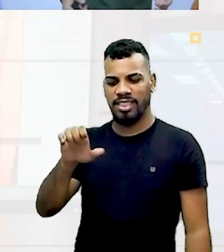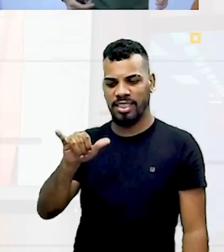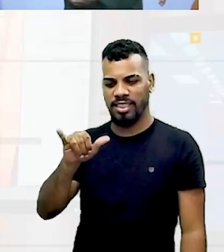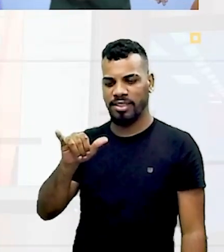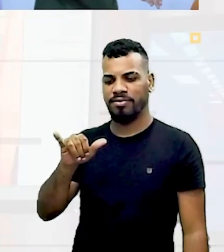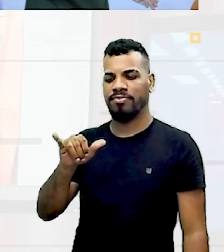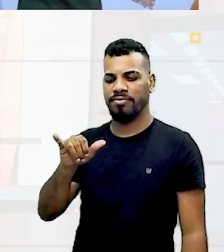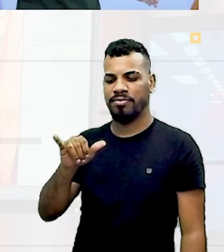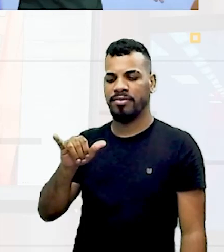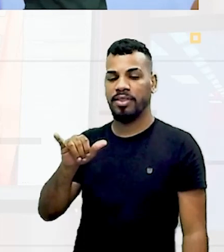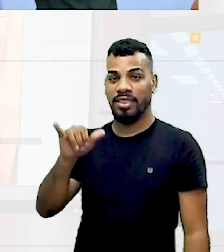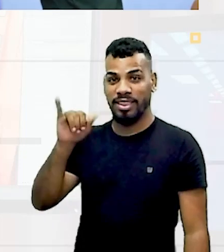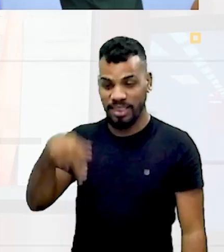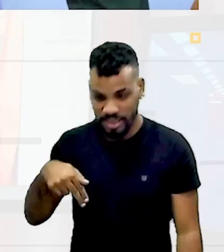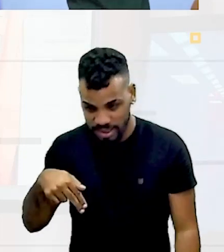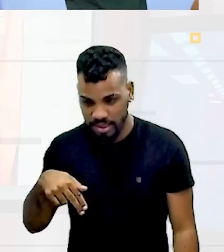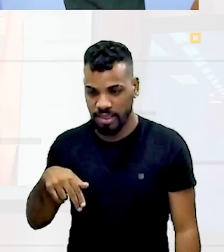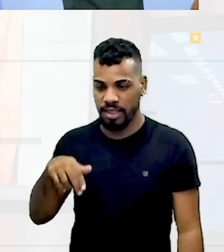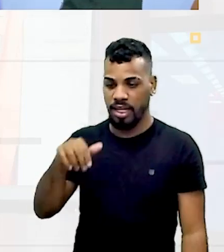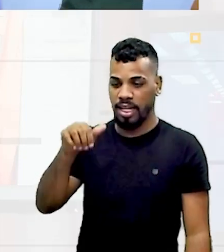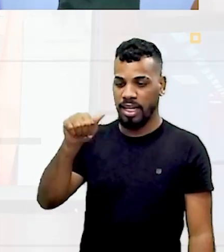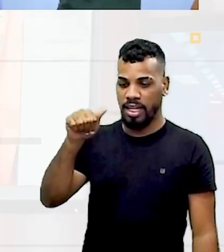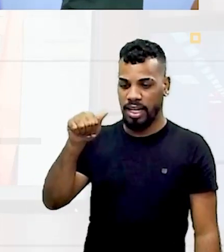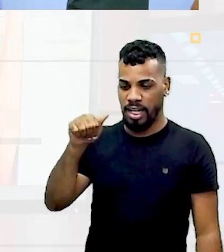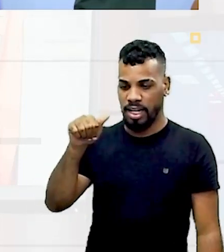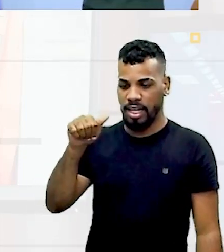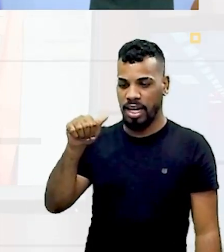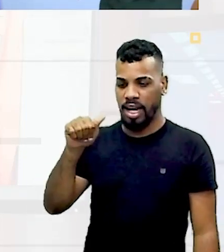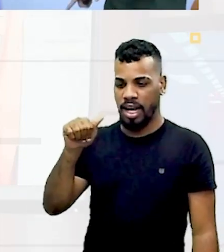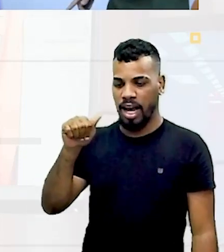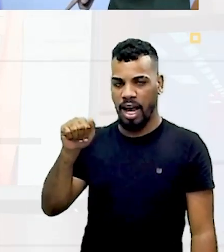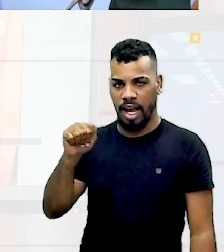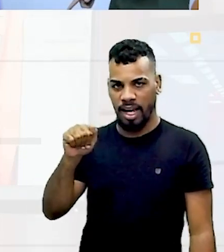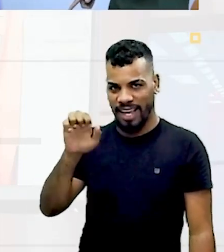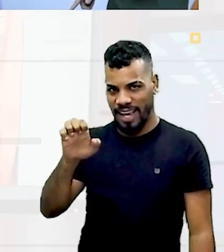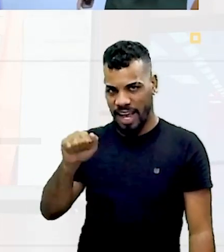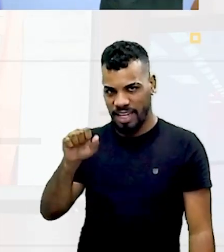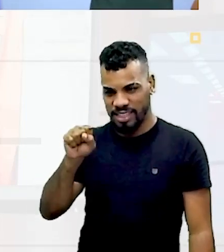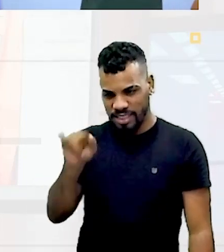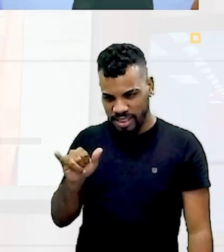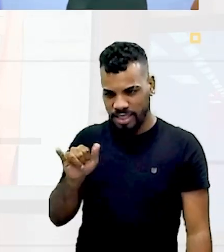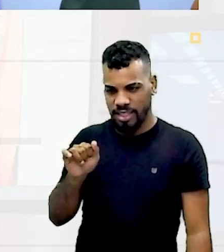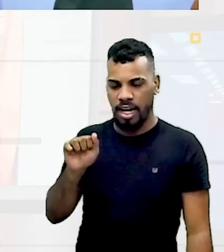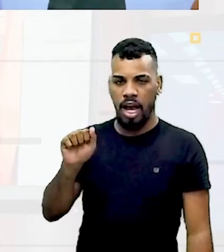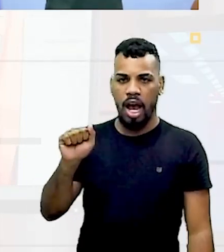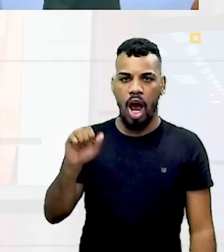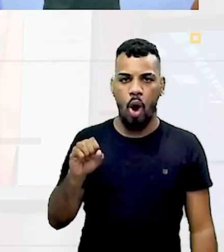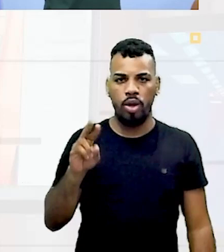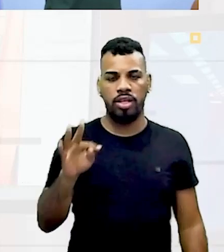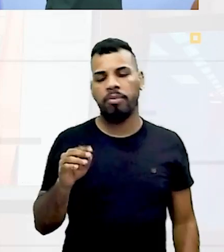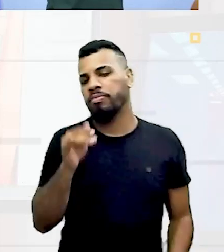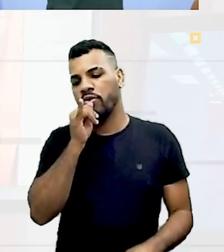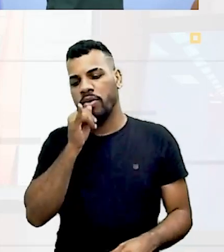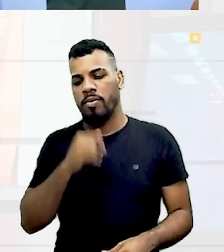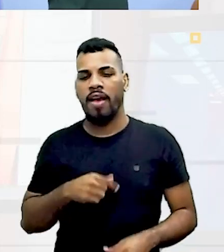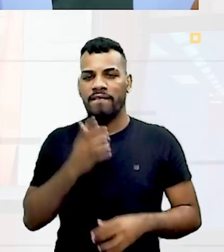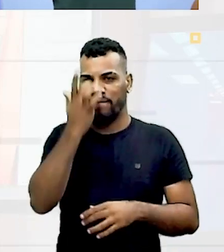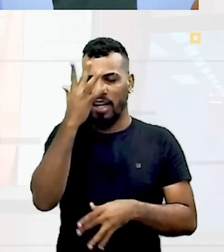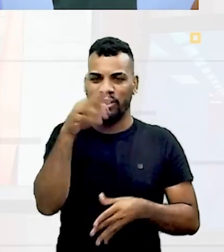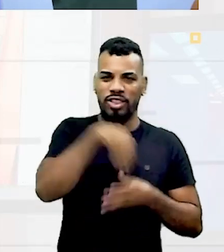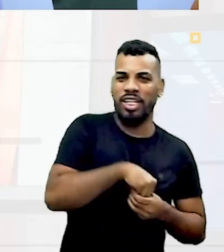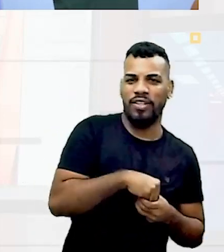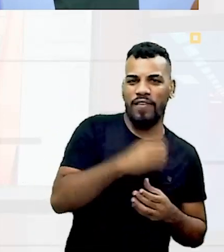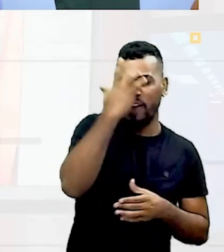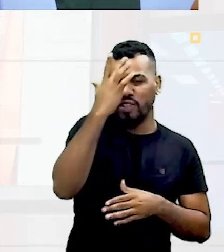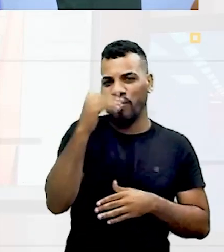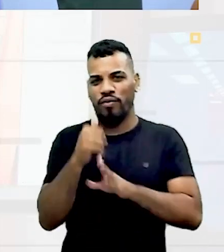out? Seria essa ideia de quando você está começando ou finalizando o movimento, você tem essa ideia de